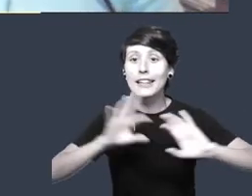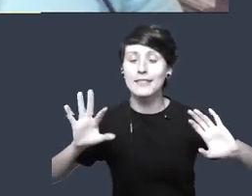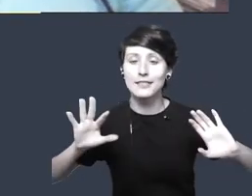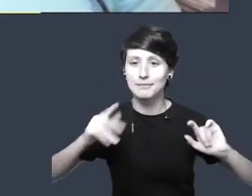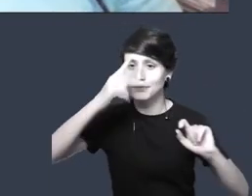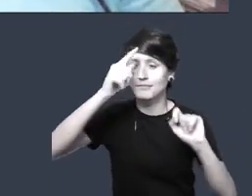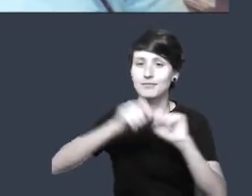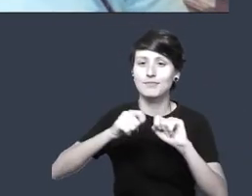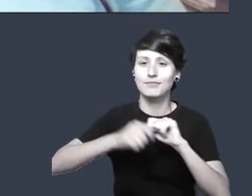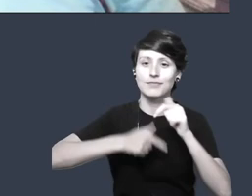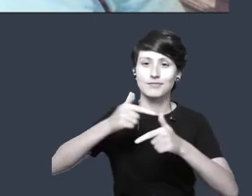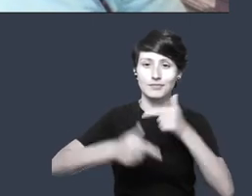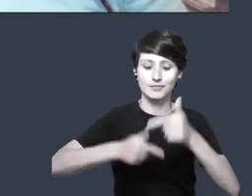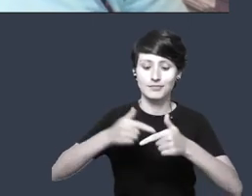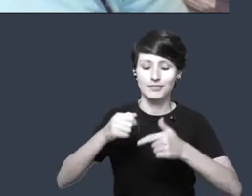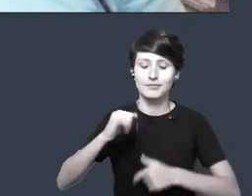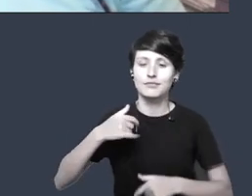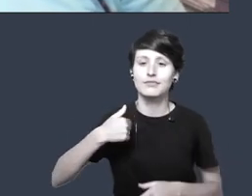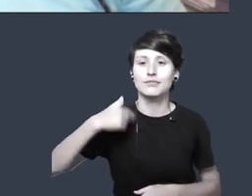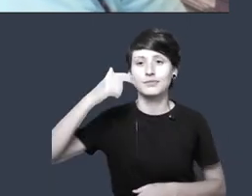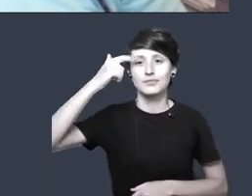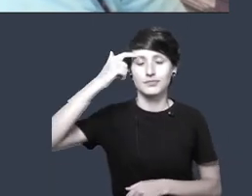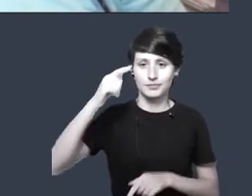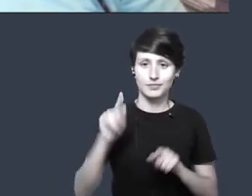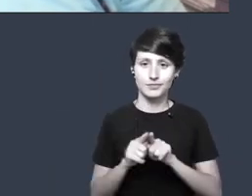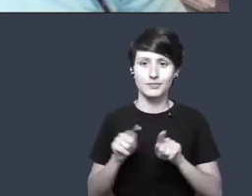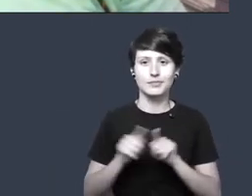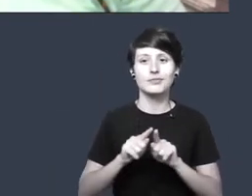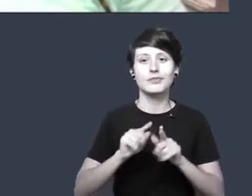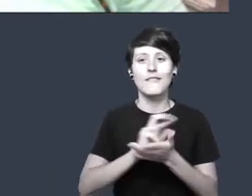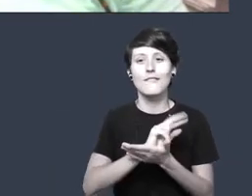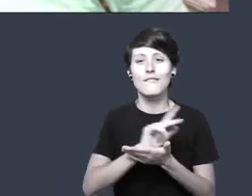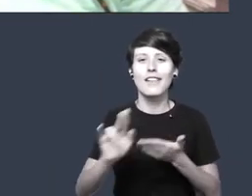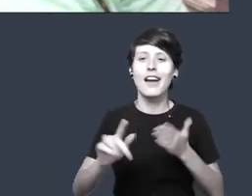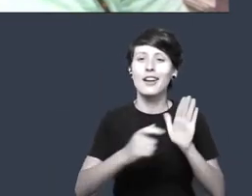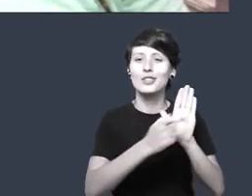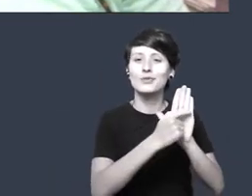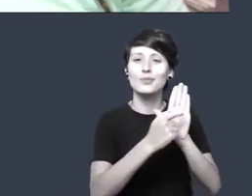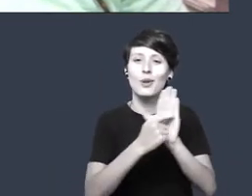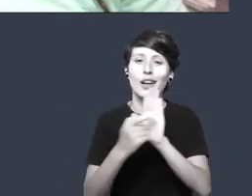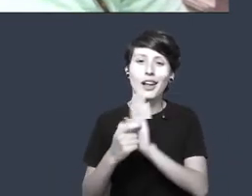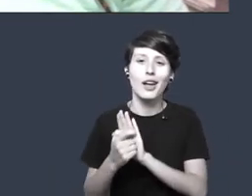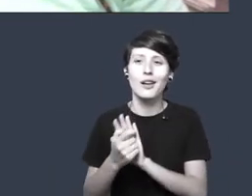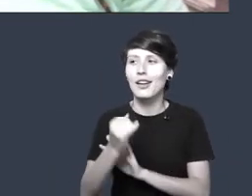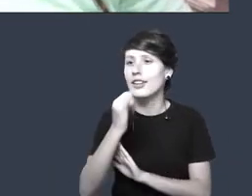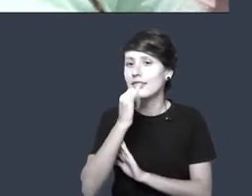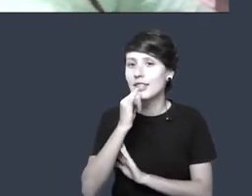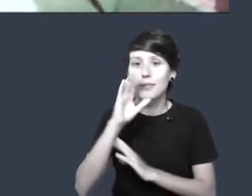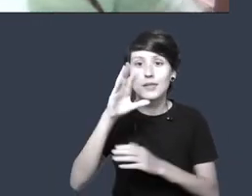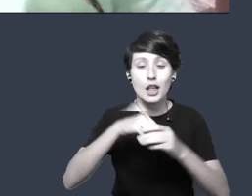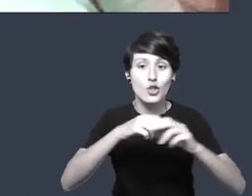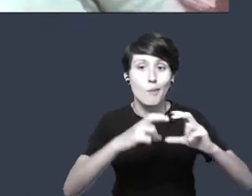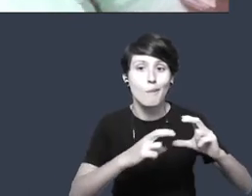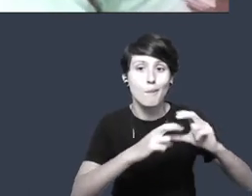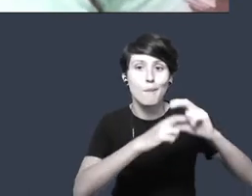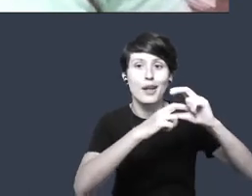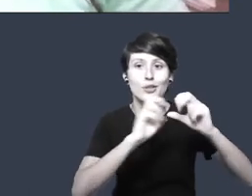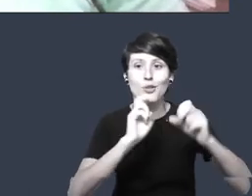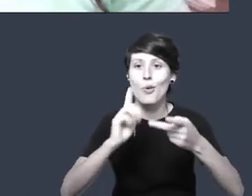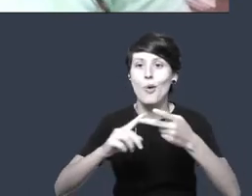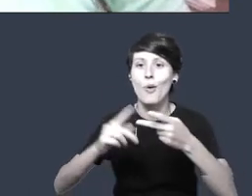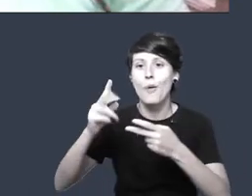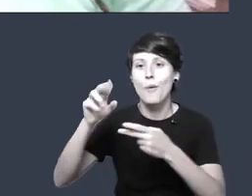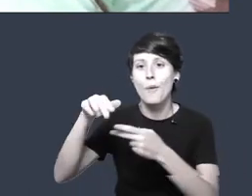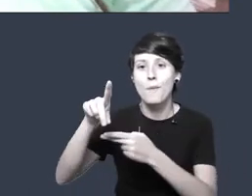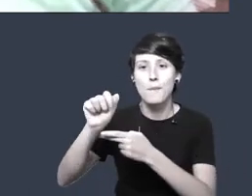vagas. nas horas vagas. Se você pensar em vários programas que a gente usa, né? Como tanto o próprio Python, como o Pandas, que é uma